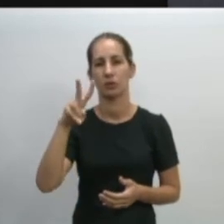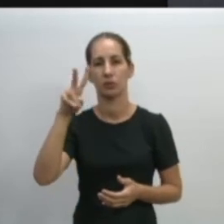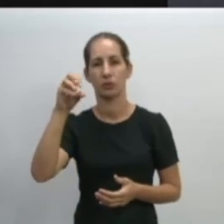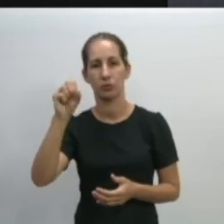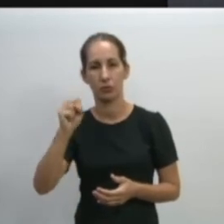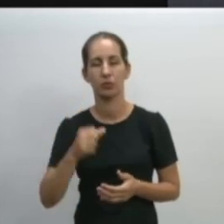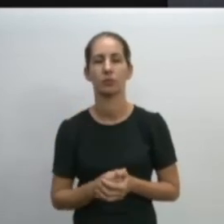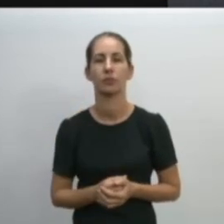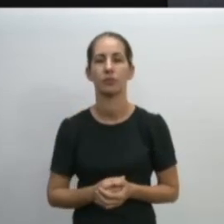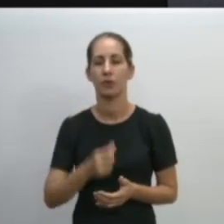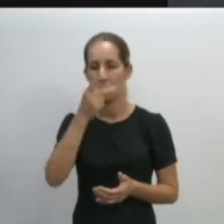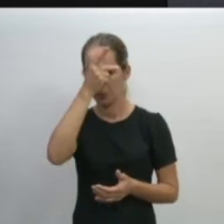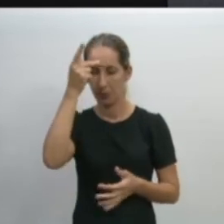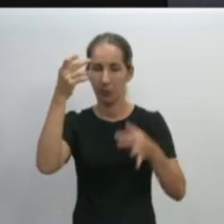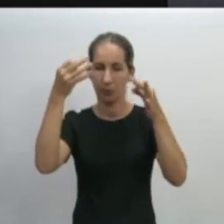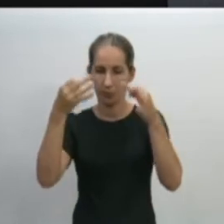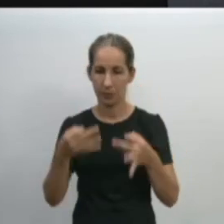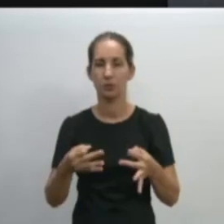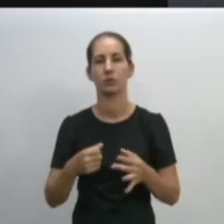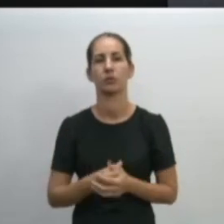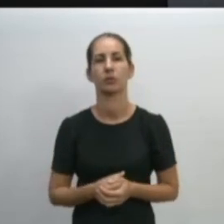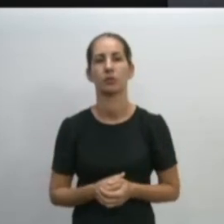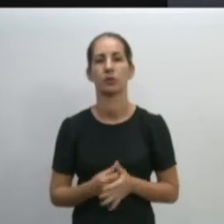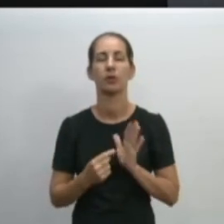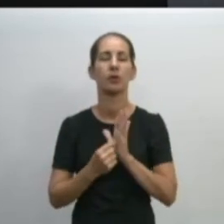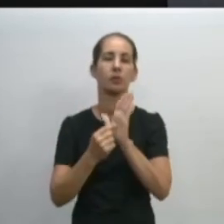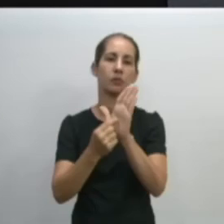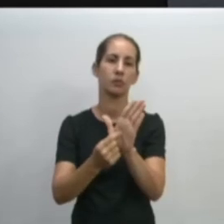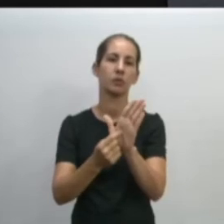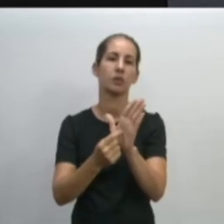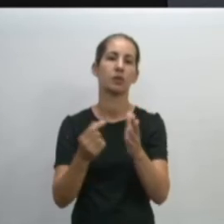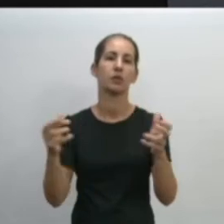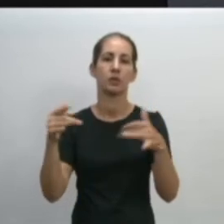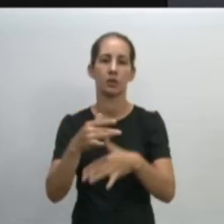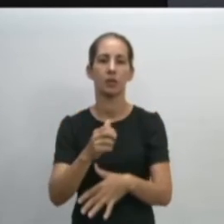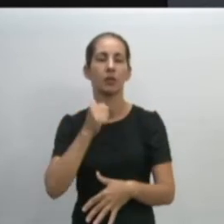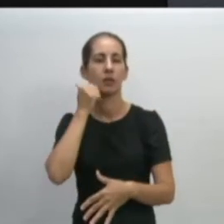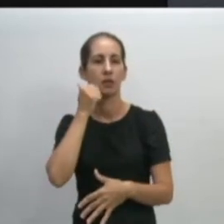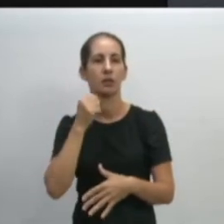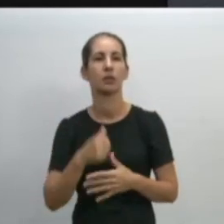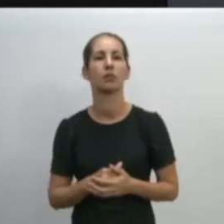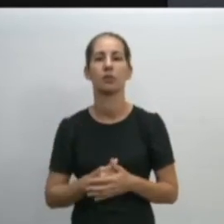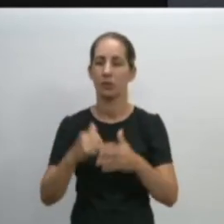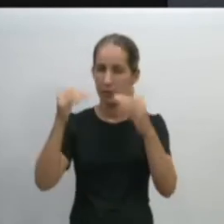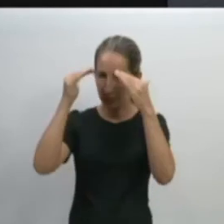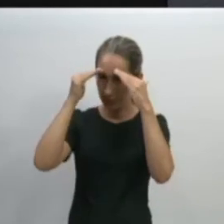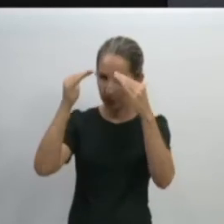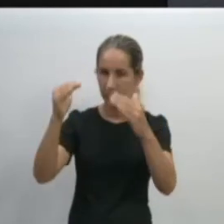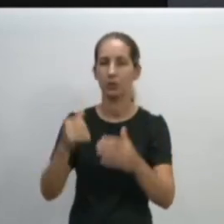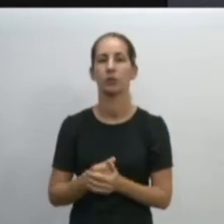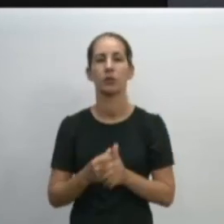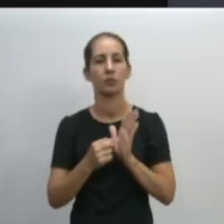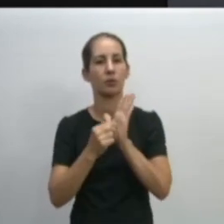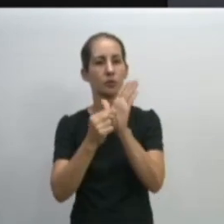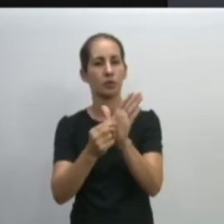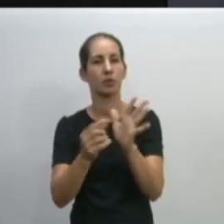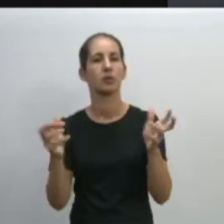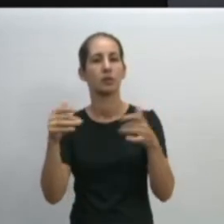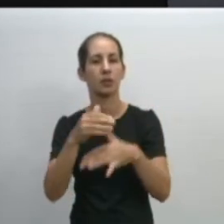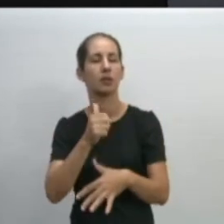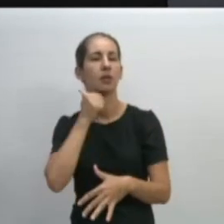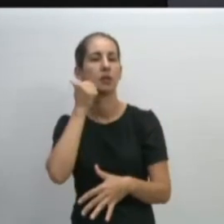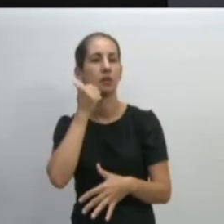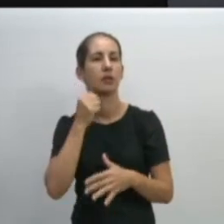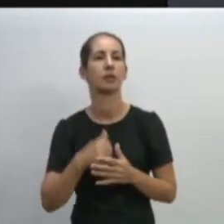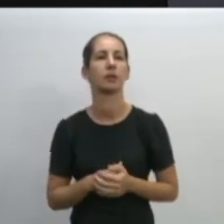ele como uma pessoa que tem demonstrado à cidade do Natal respeito, tem demonstrado à cidade do